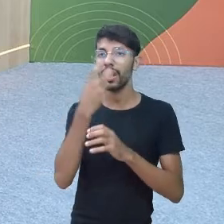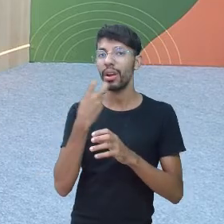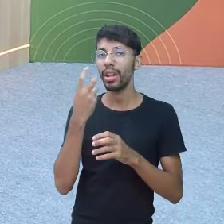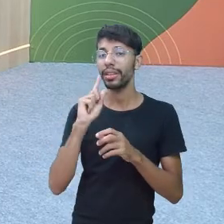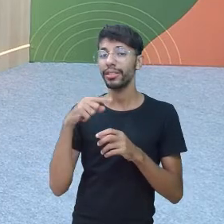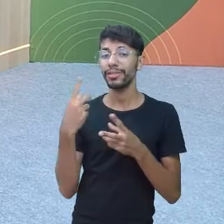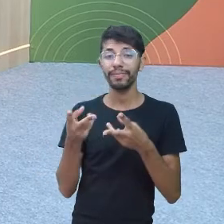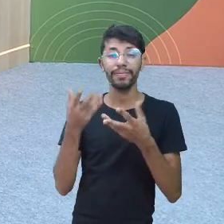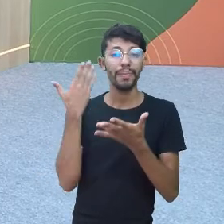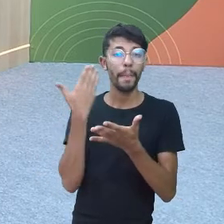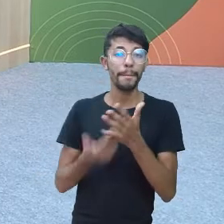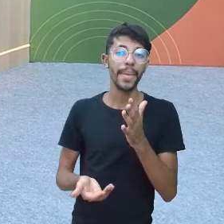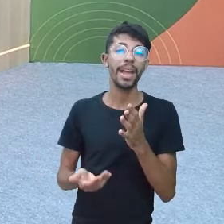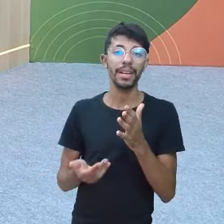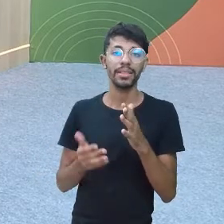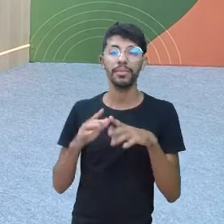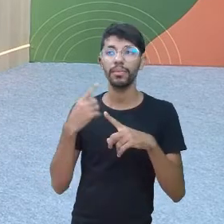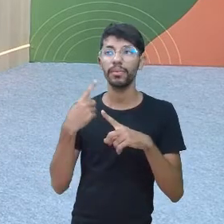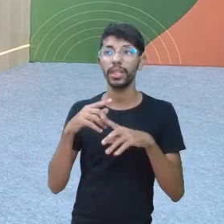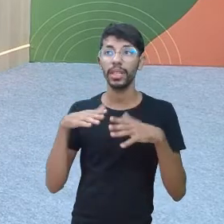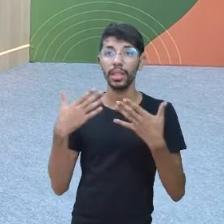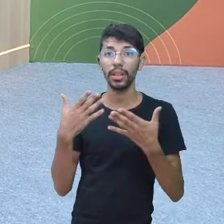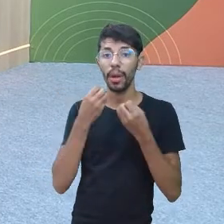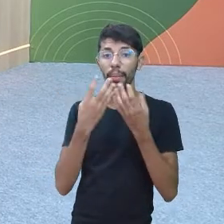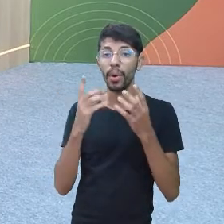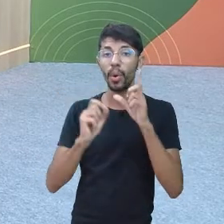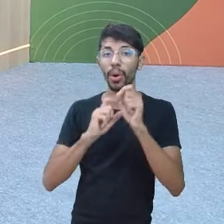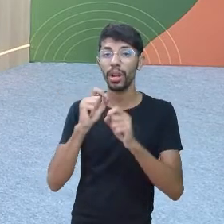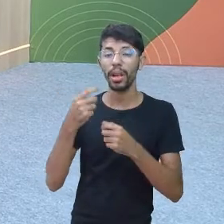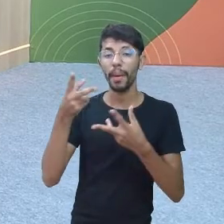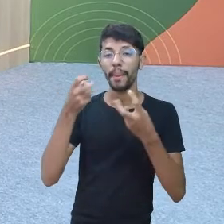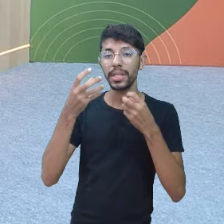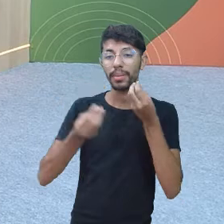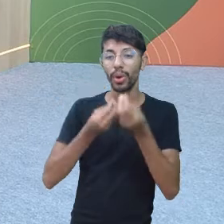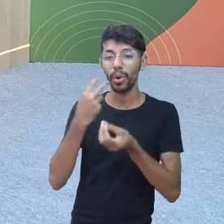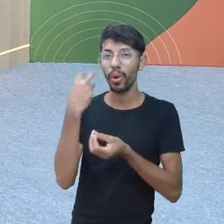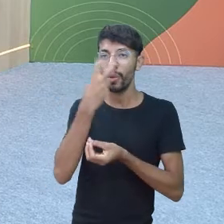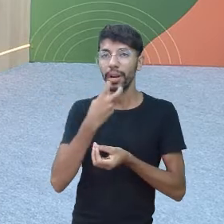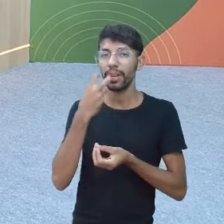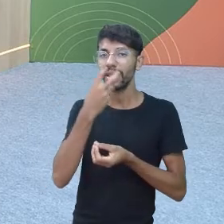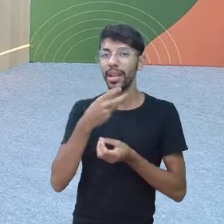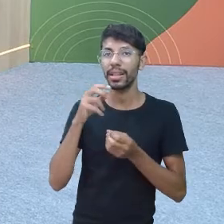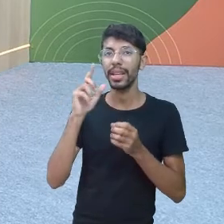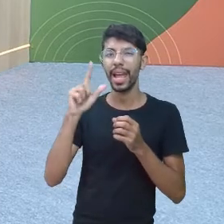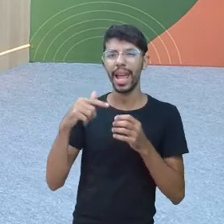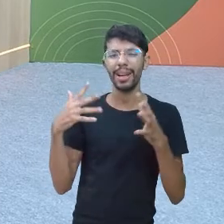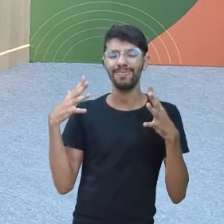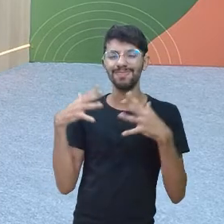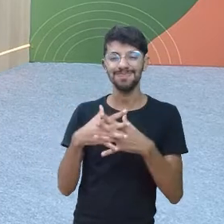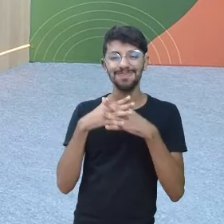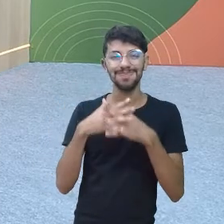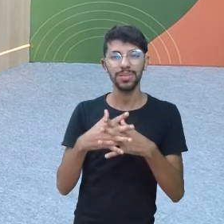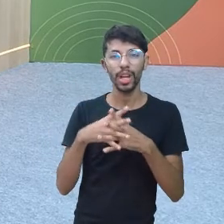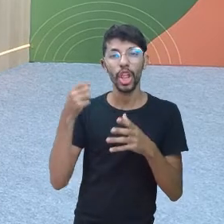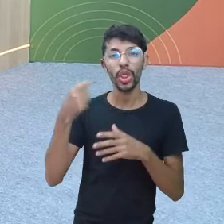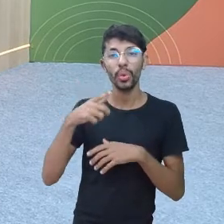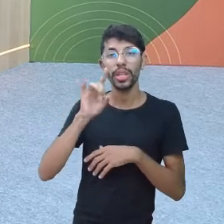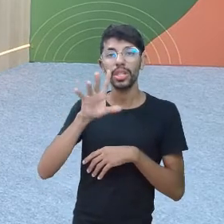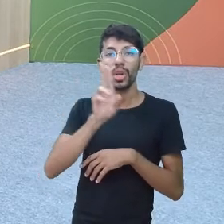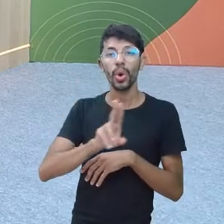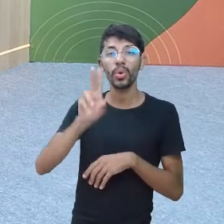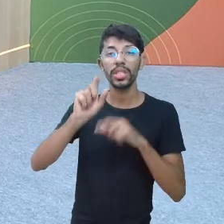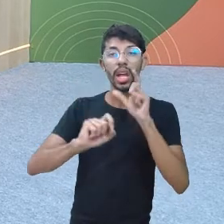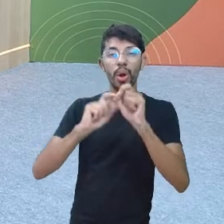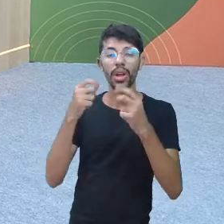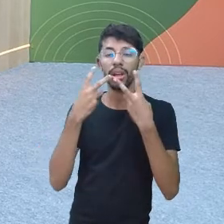pelo telespectador. Então é muito bom perceber como a oralidade ela é muito mais complexa do que apenas a utilização da